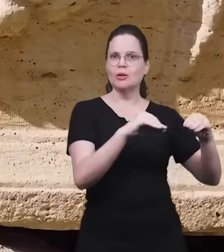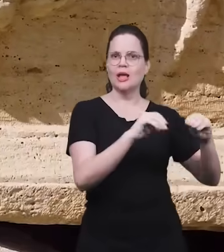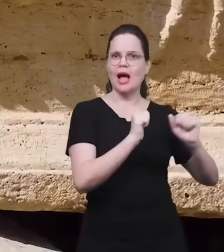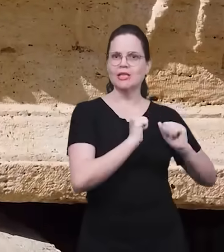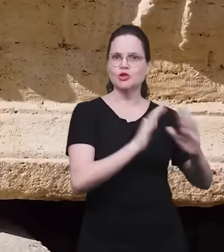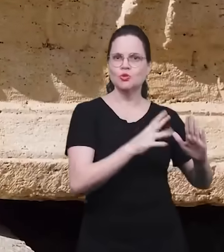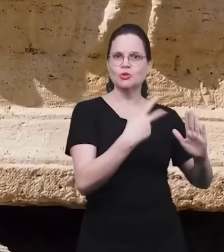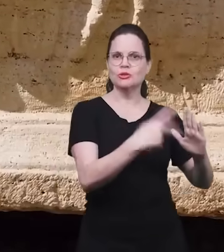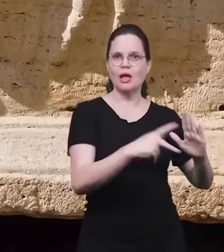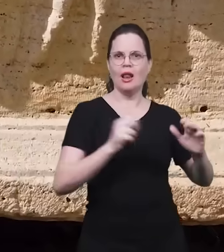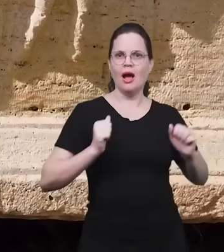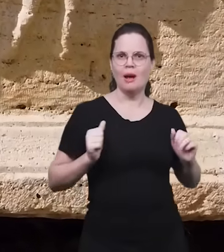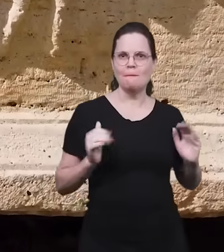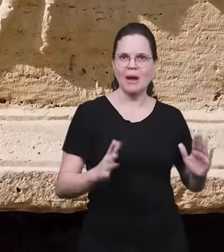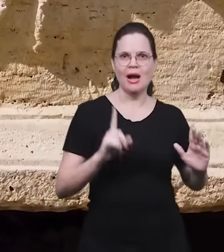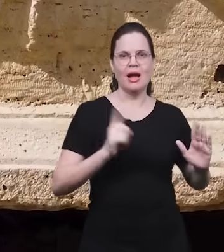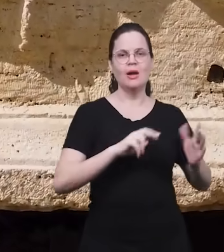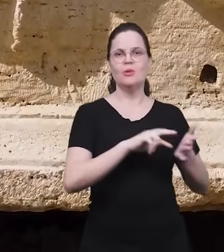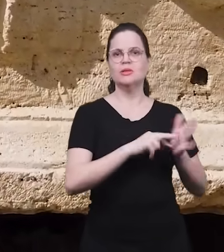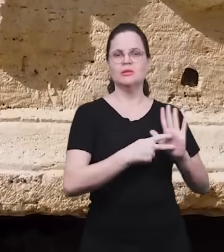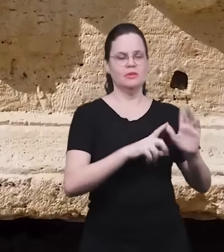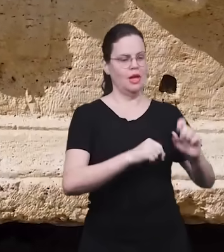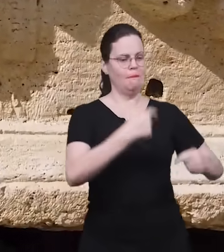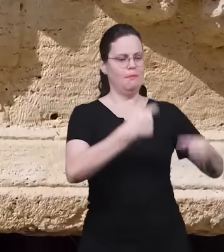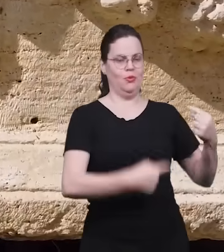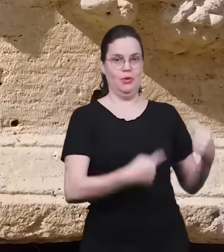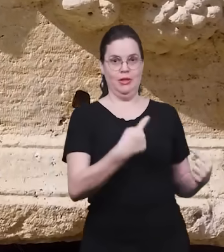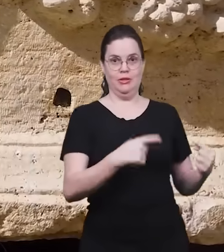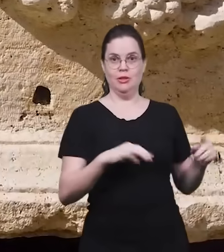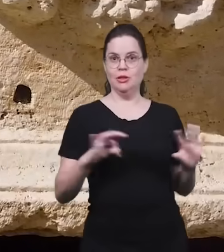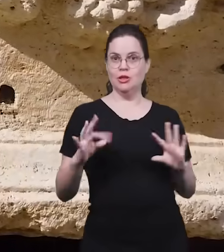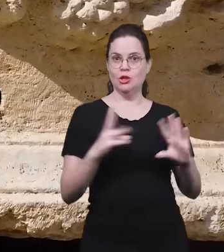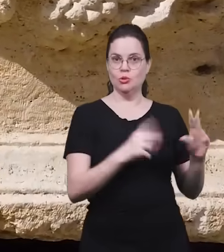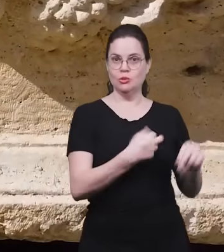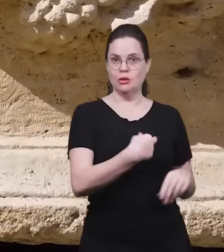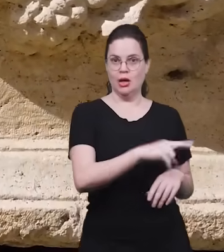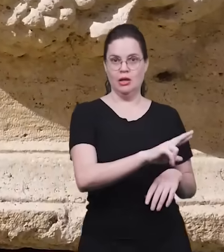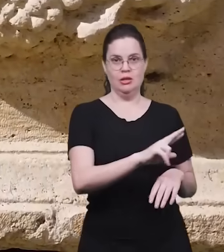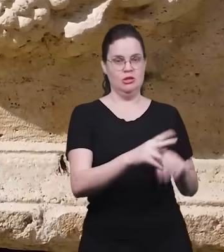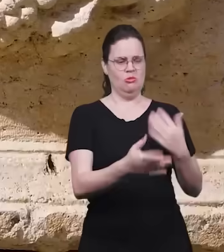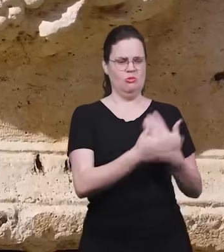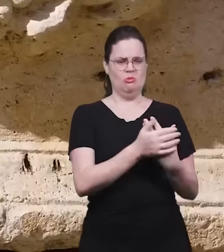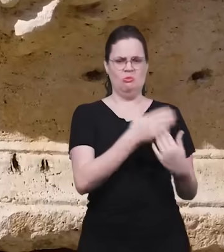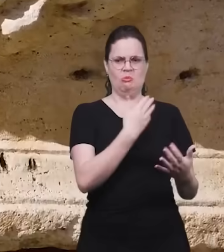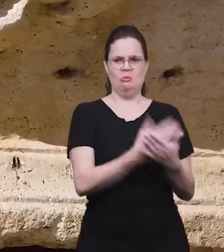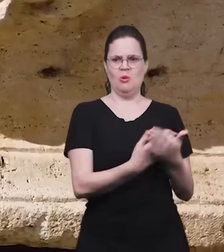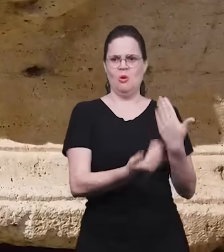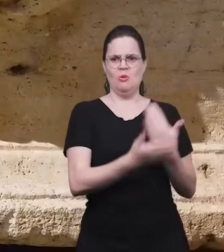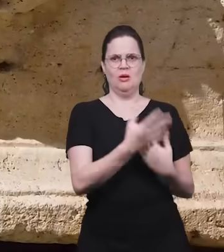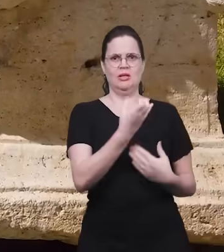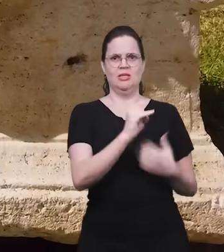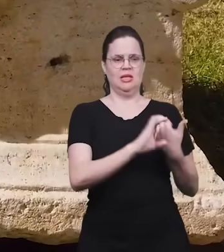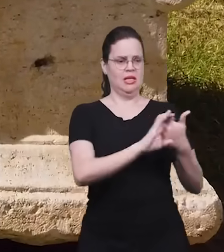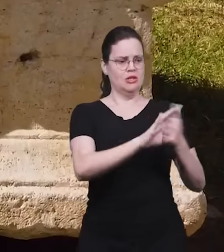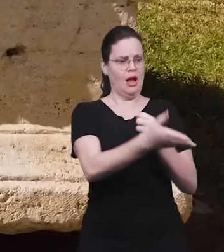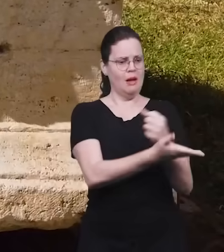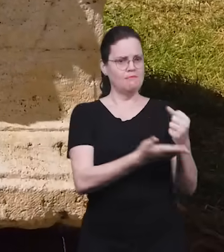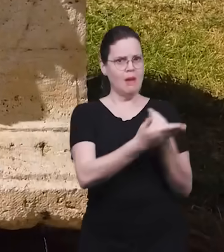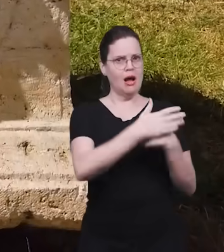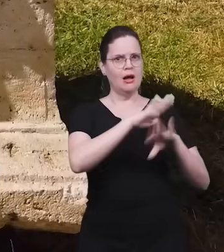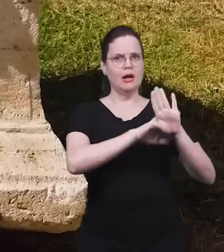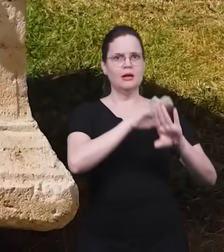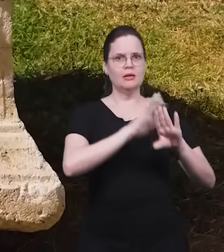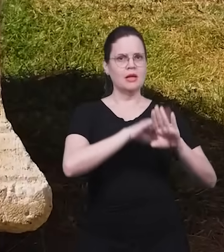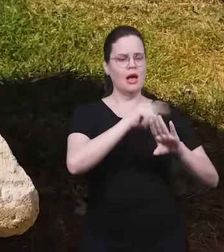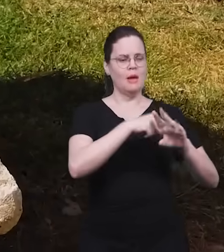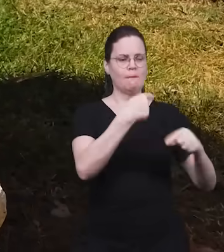deles são políticos. E tudo que essa religião faz, com o nome, seja o nome que for, é político.